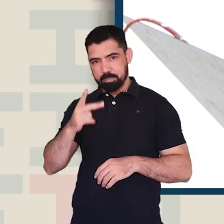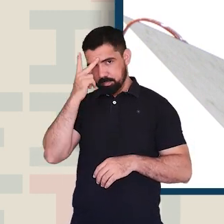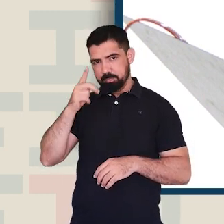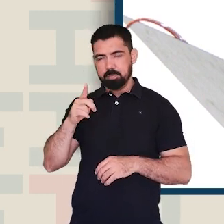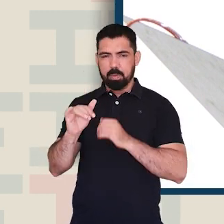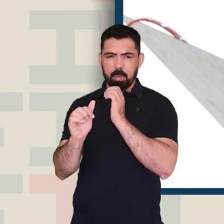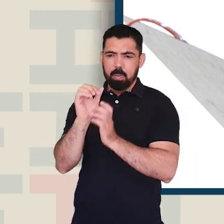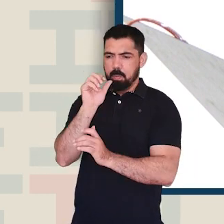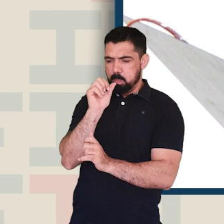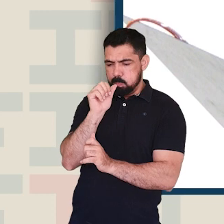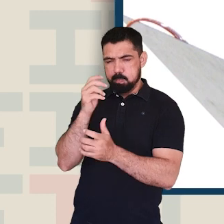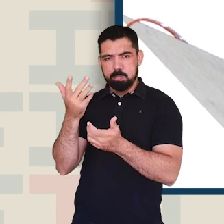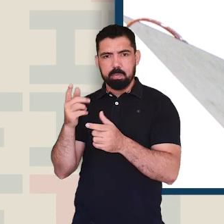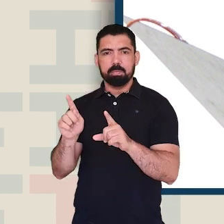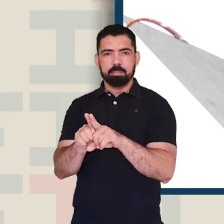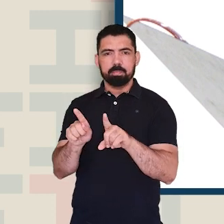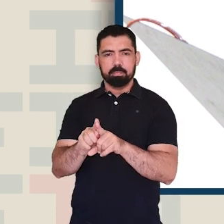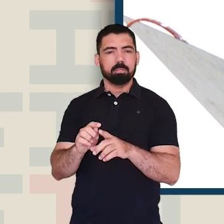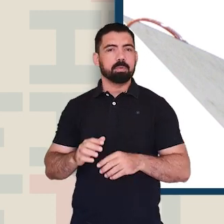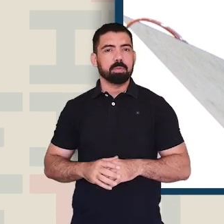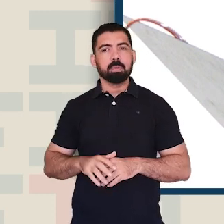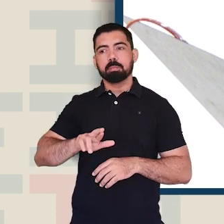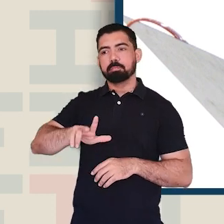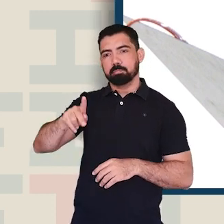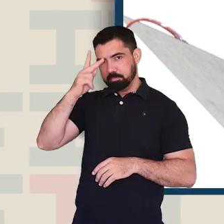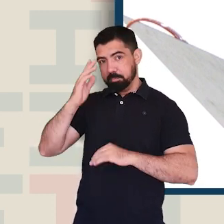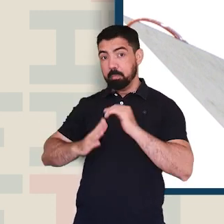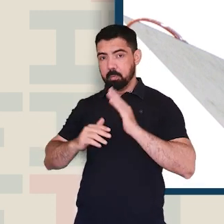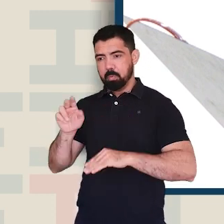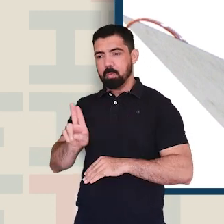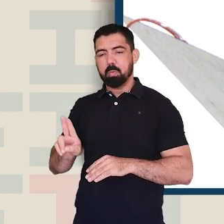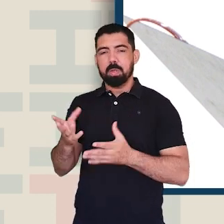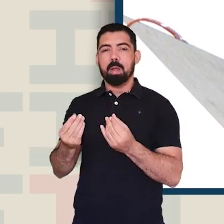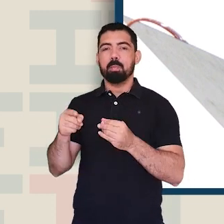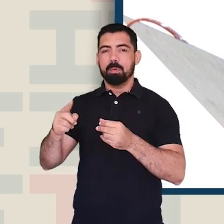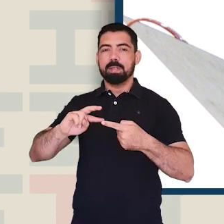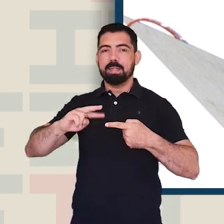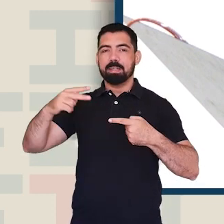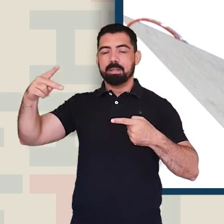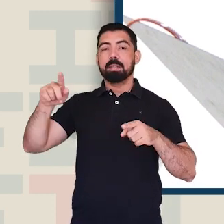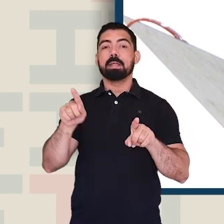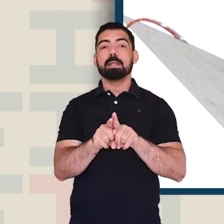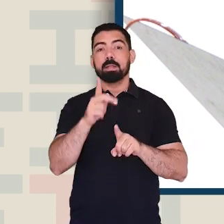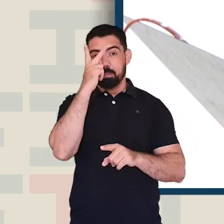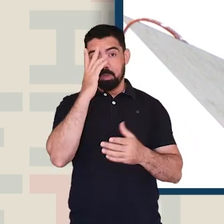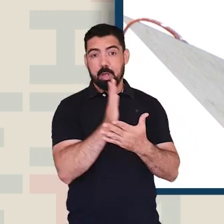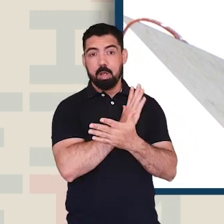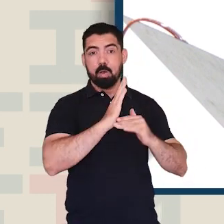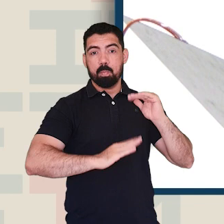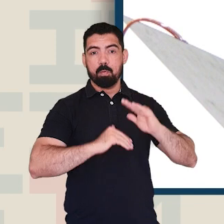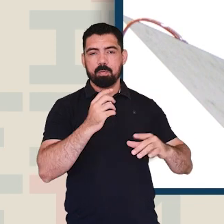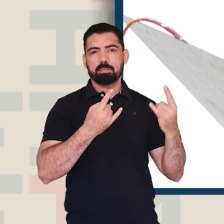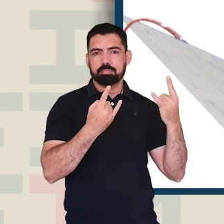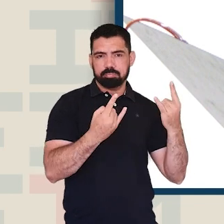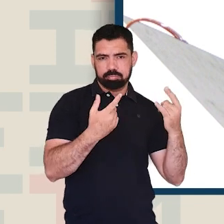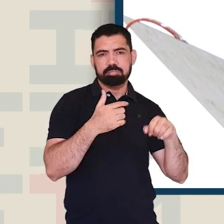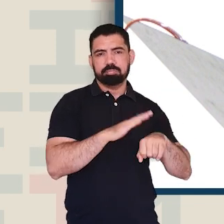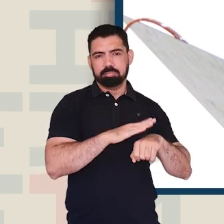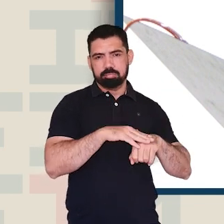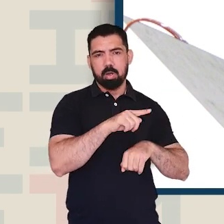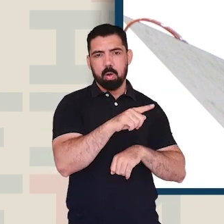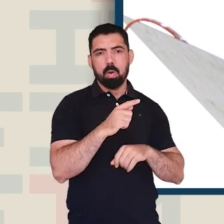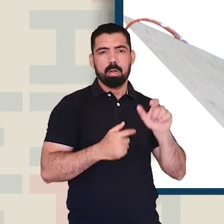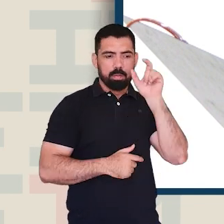de Blue Note, os saxofonistas, e também por alguns músicos de rock, assim,